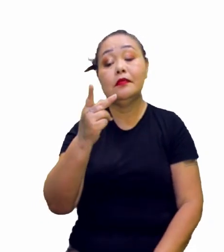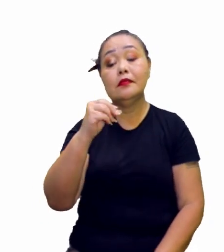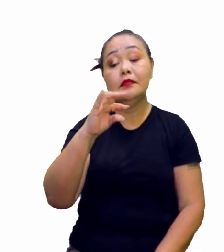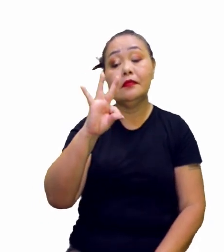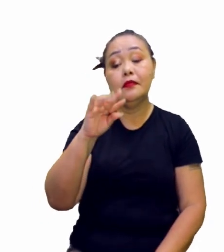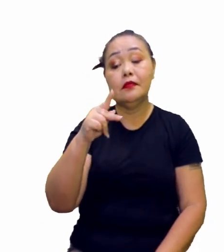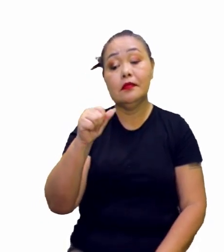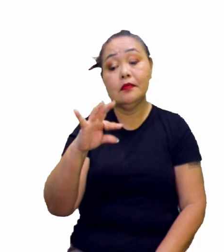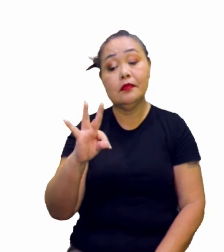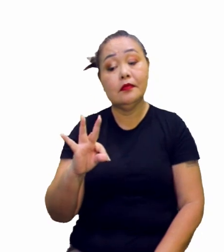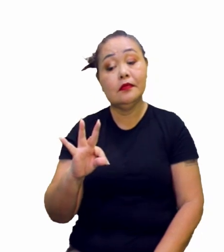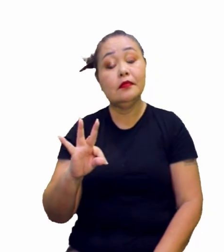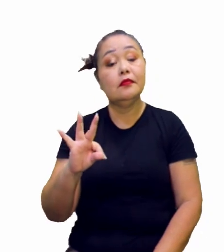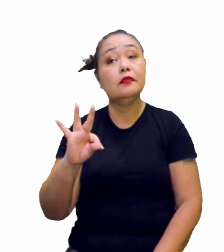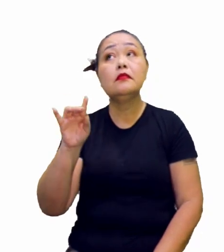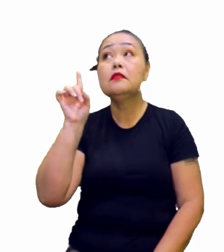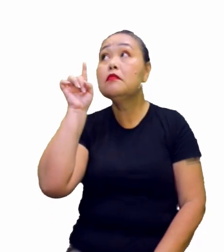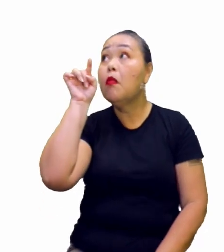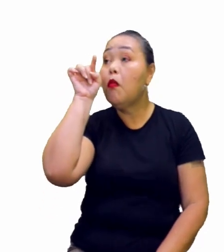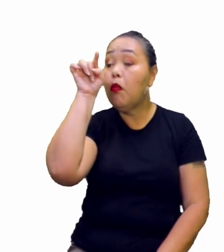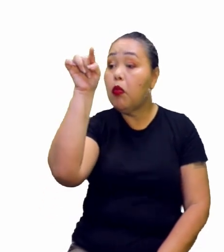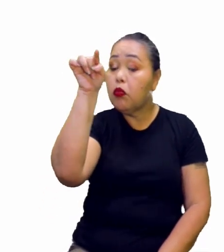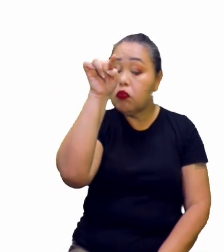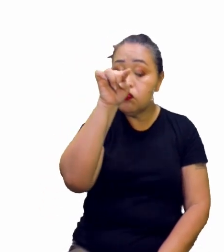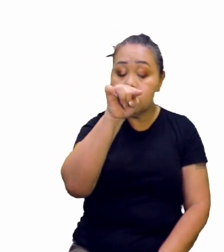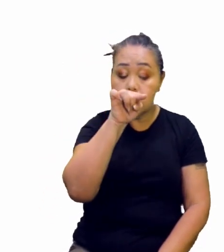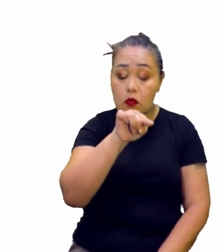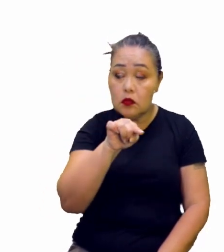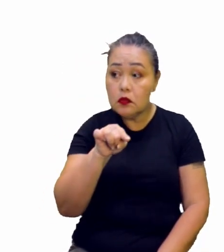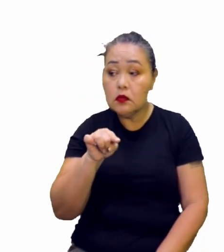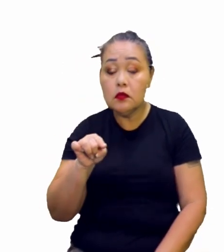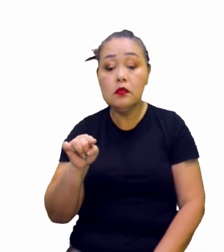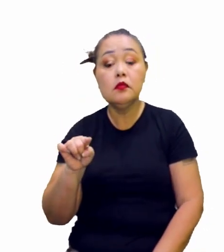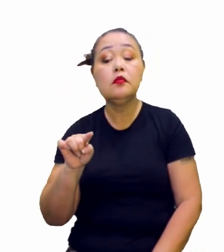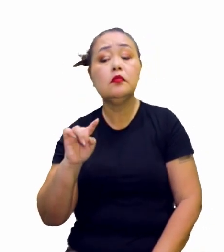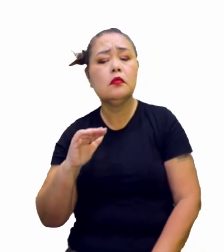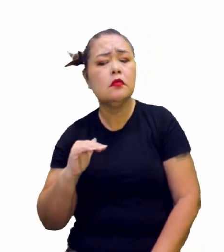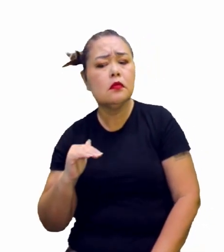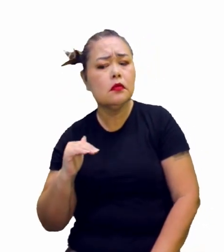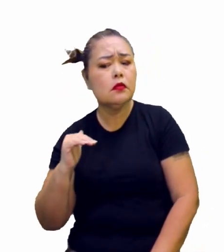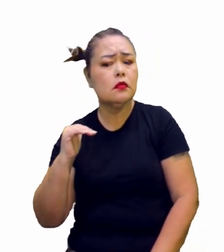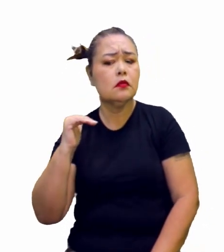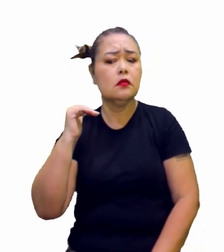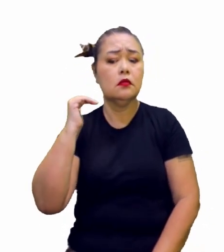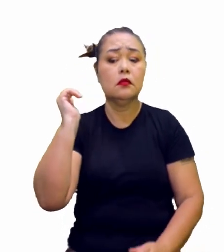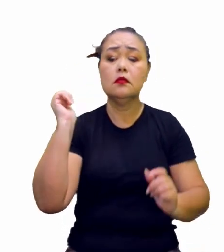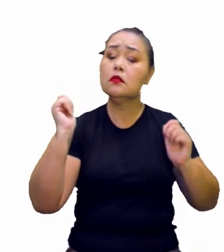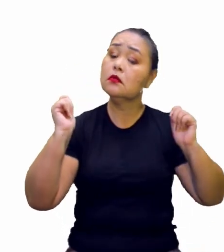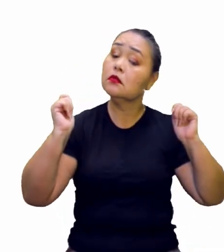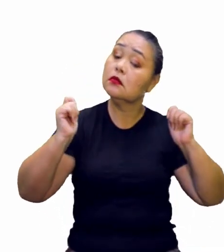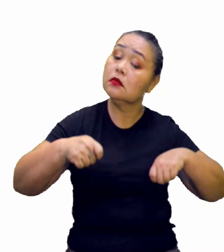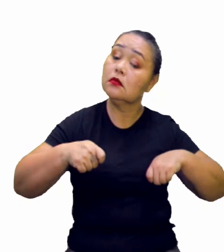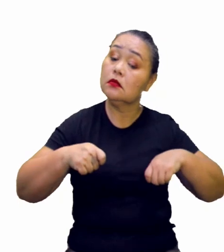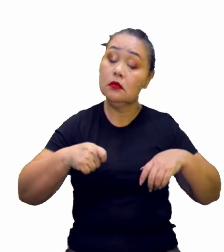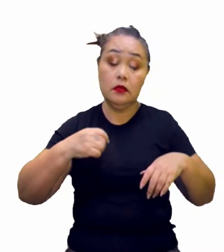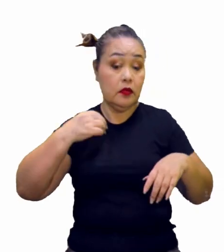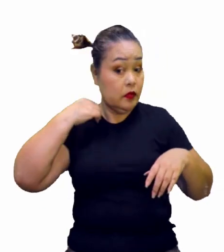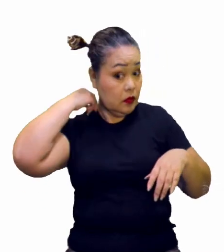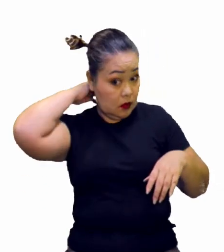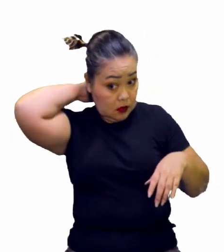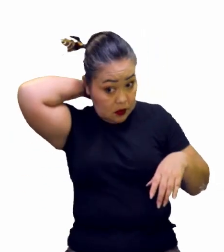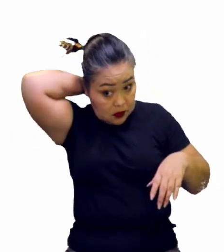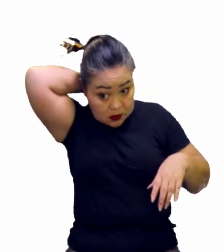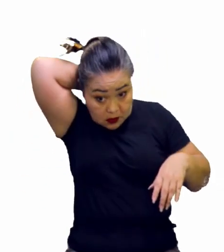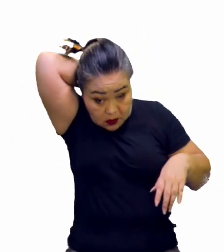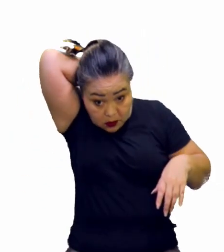que são pontos de alta possibilidade de...